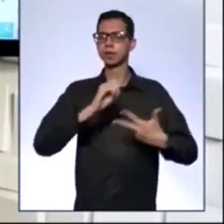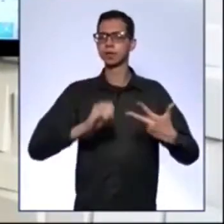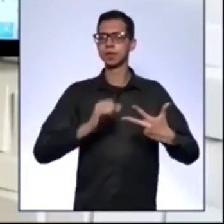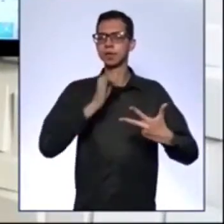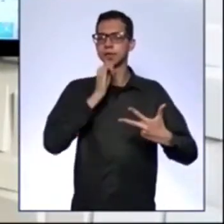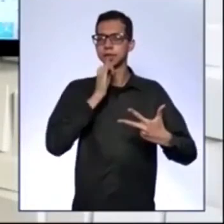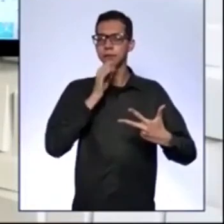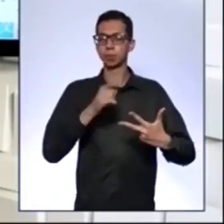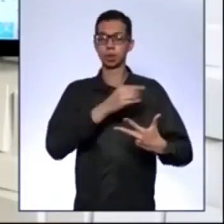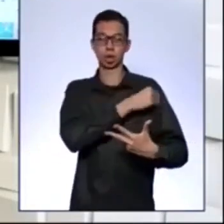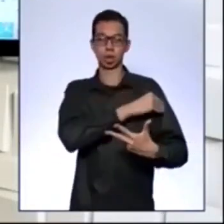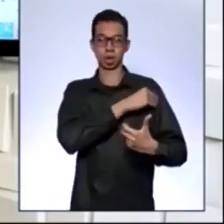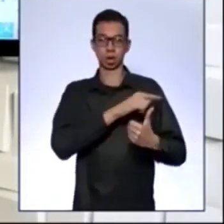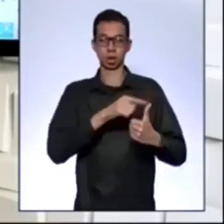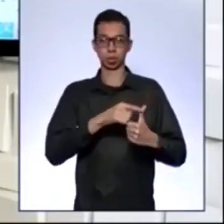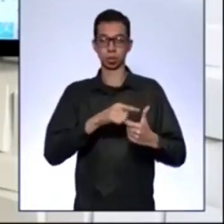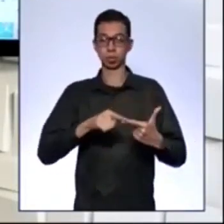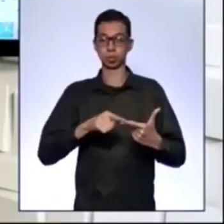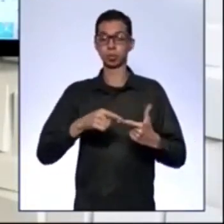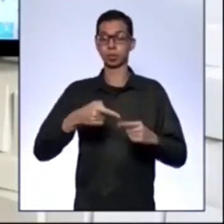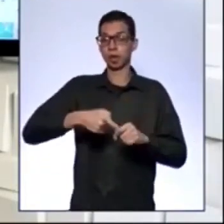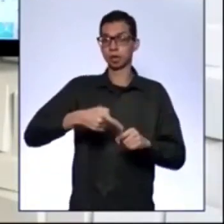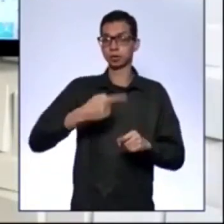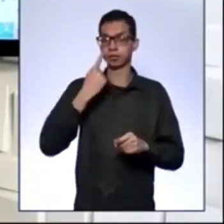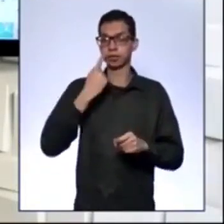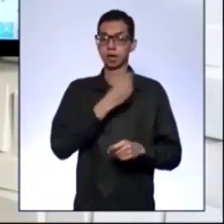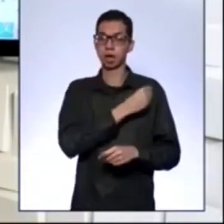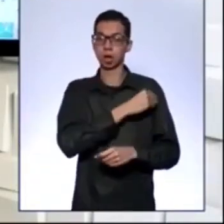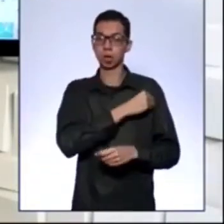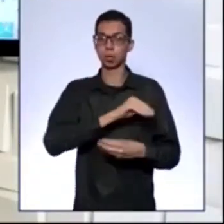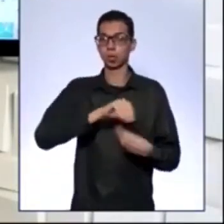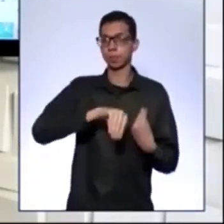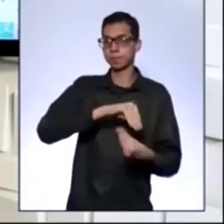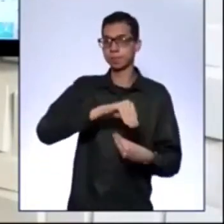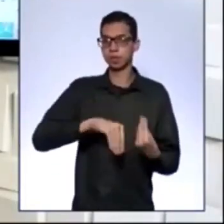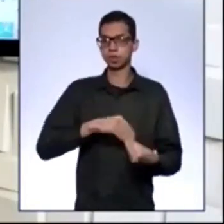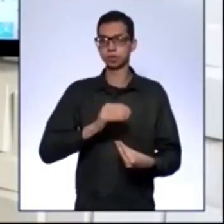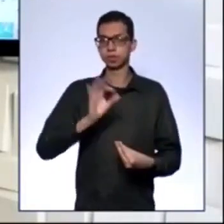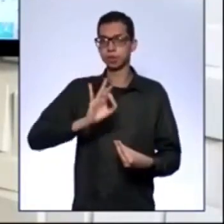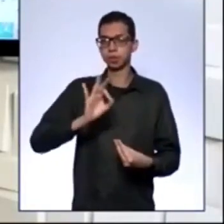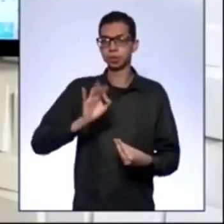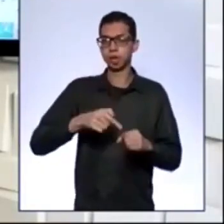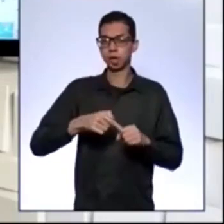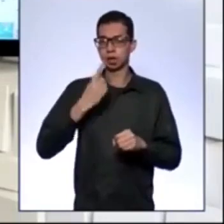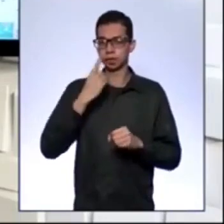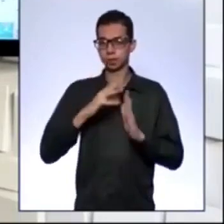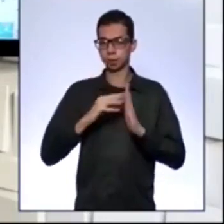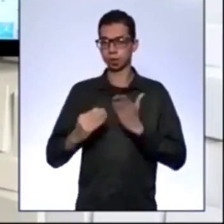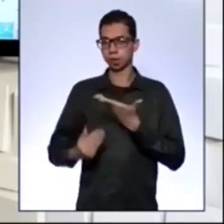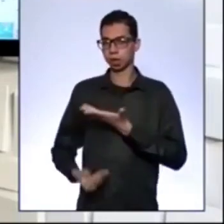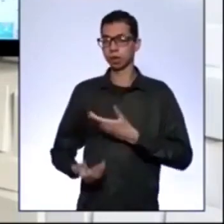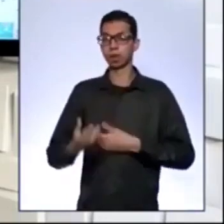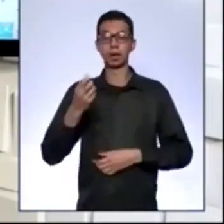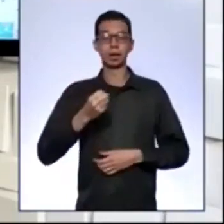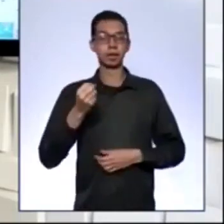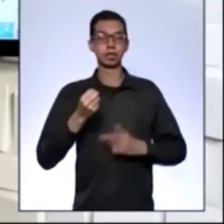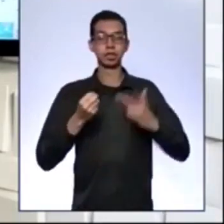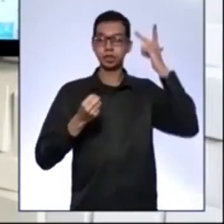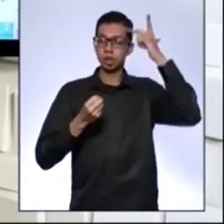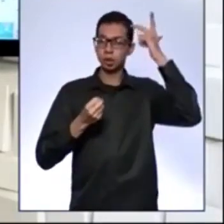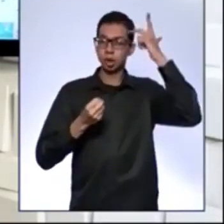talco e gasolina põe álcool para mexer na porcentagem da gasolina esse modelo lente natural leite de soja